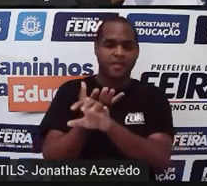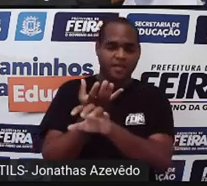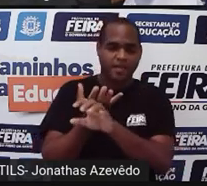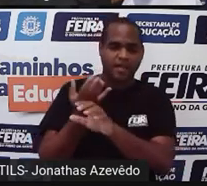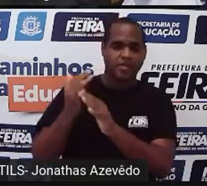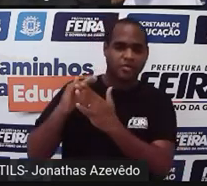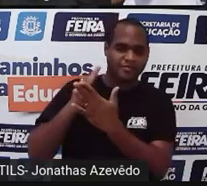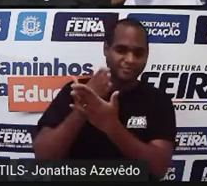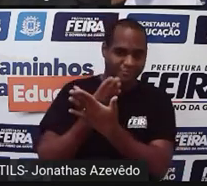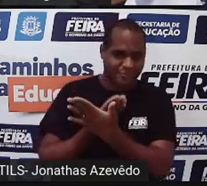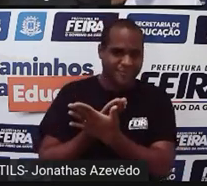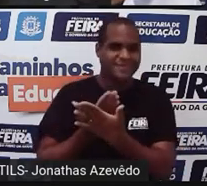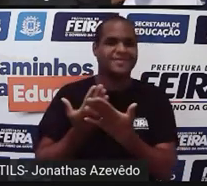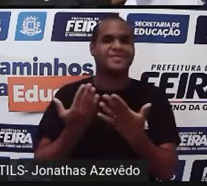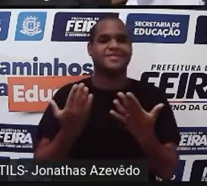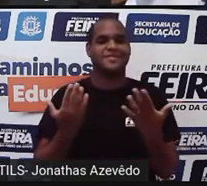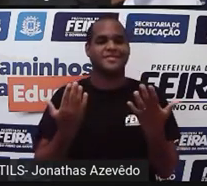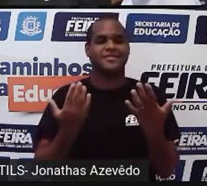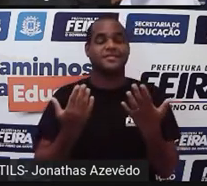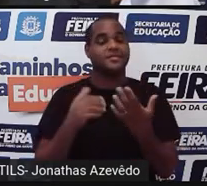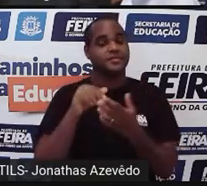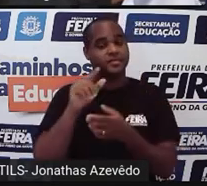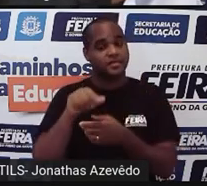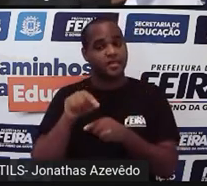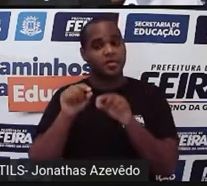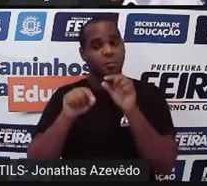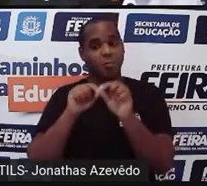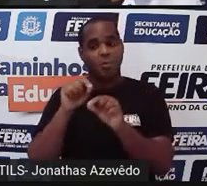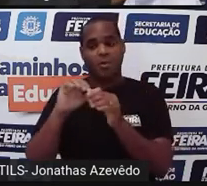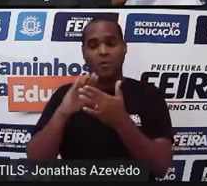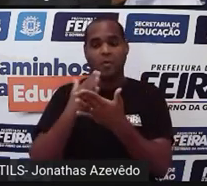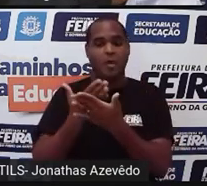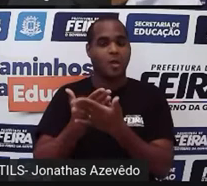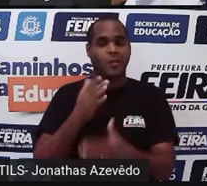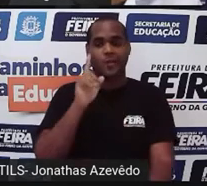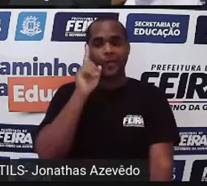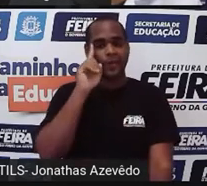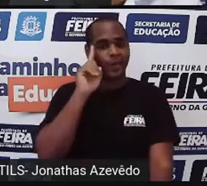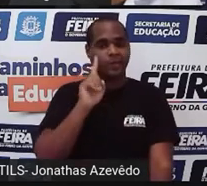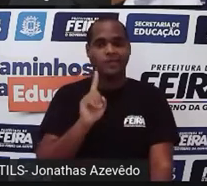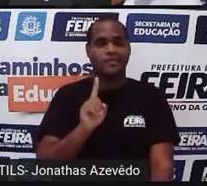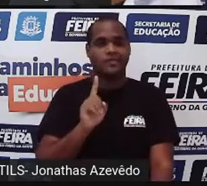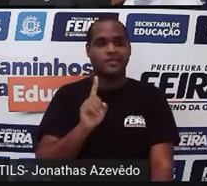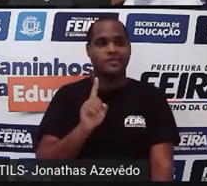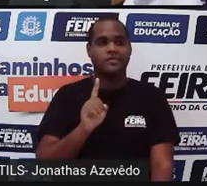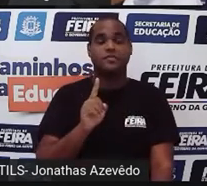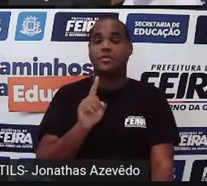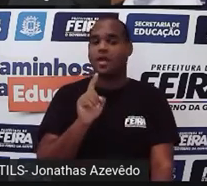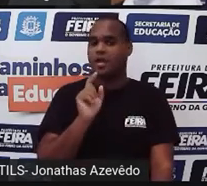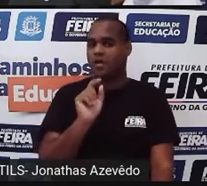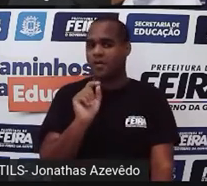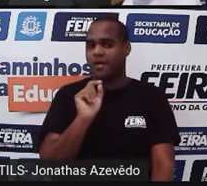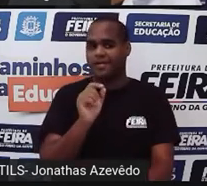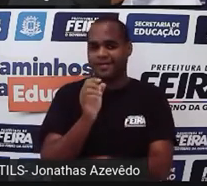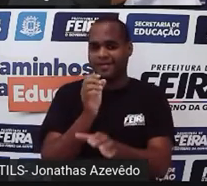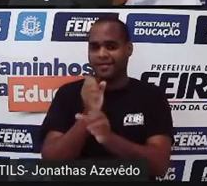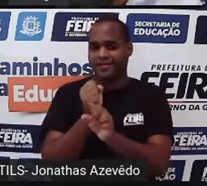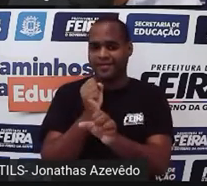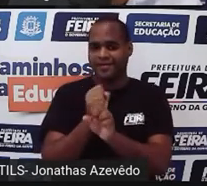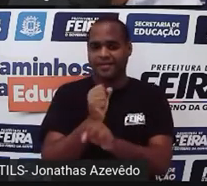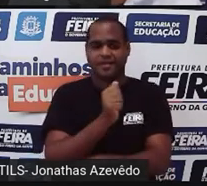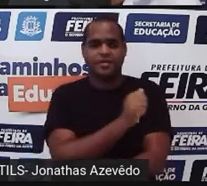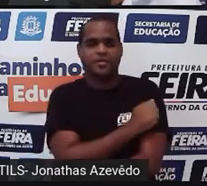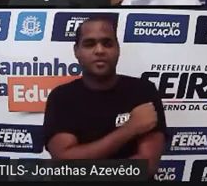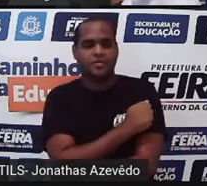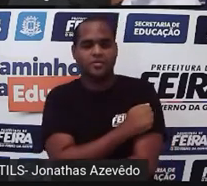ver com matérias escolares. Foi feita na escola sem nome, tá bom? E ali tem a quantidade de